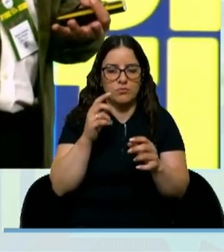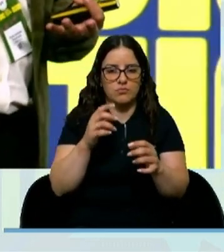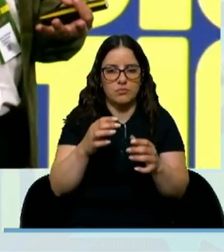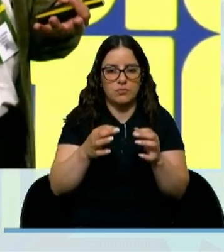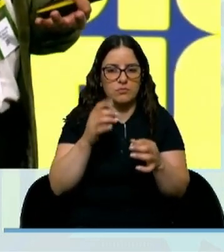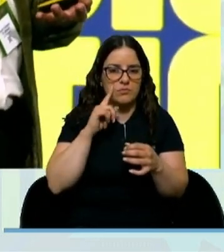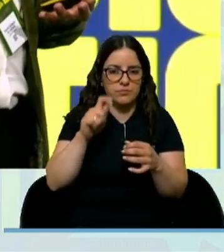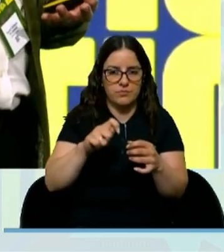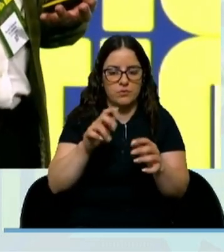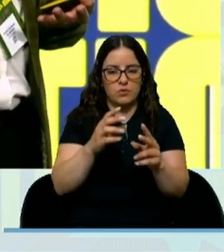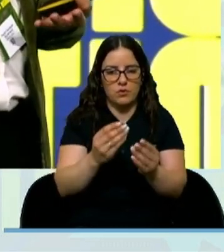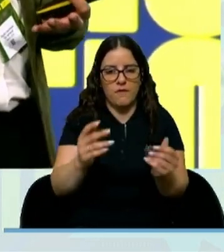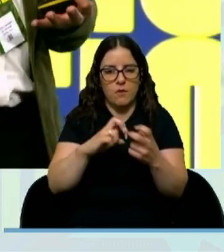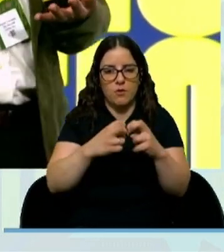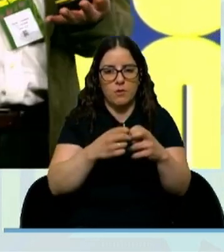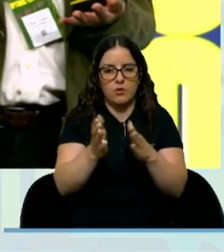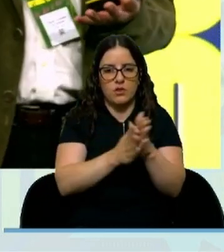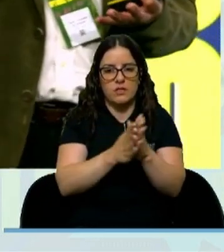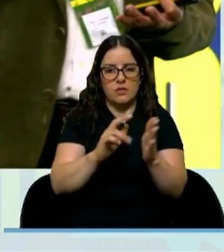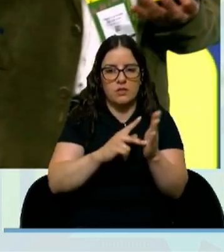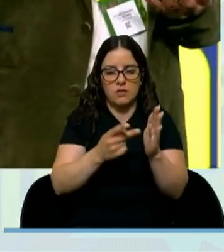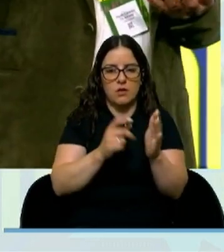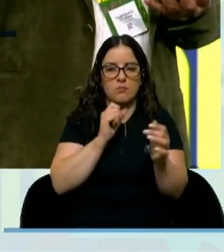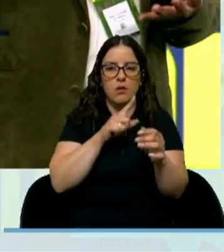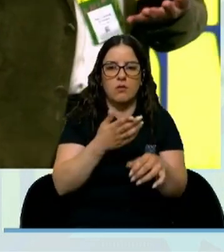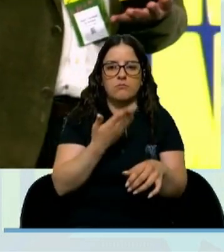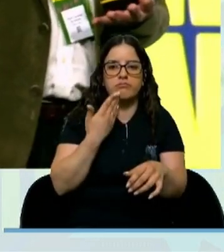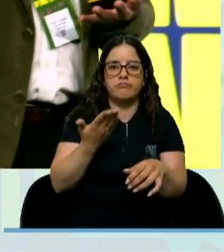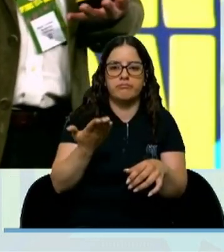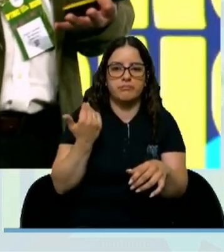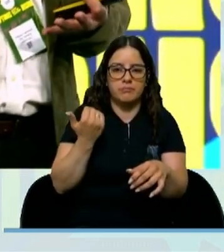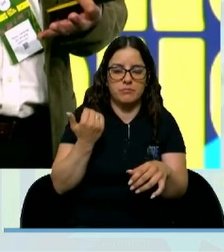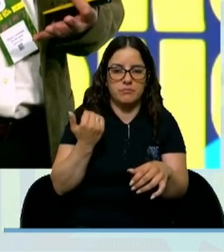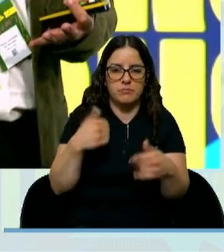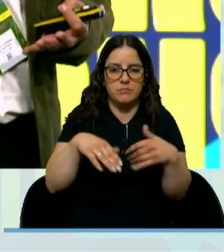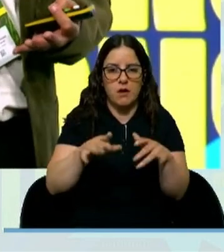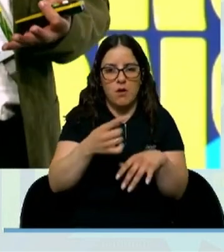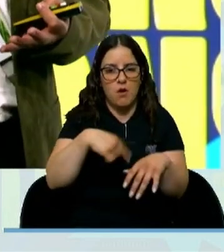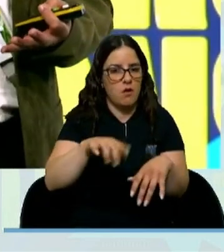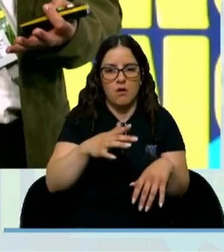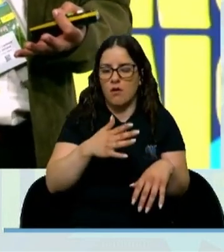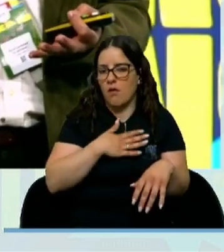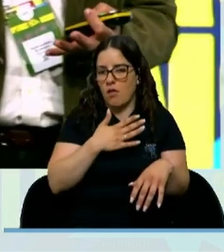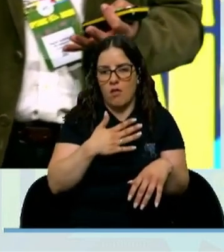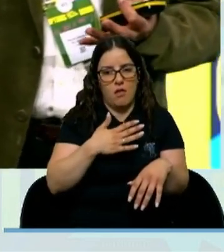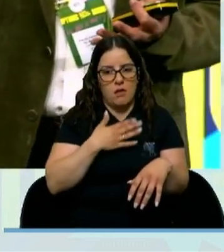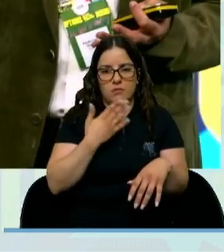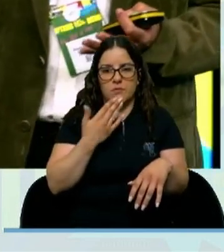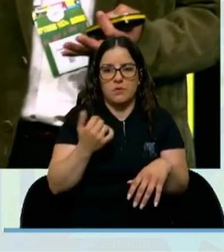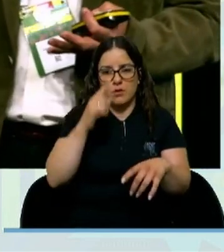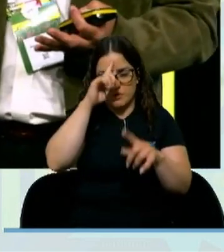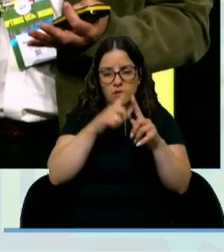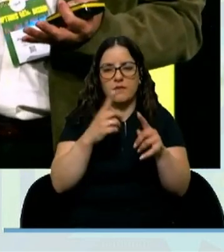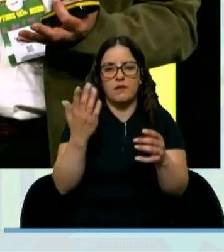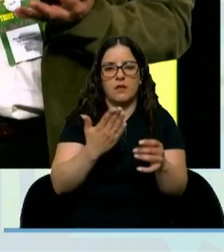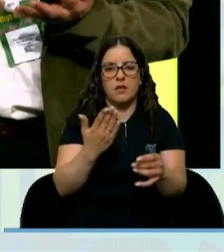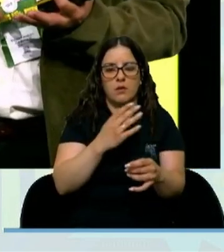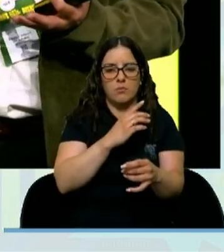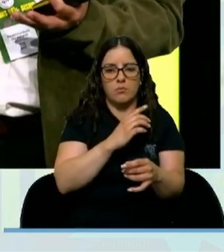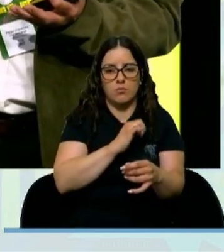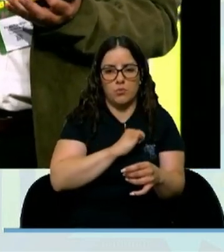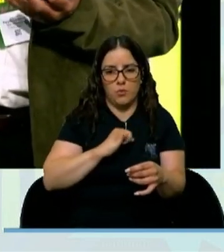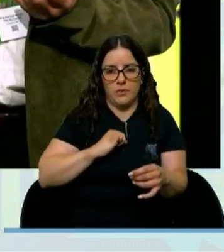destas tecnologias, que podem ser anónimas, mas que não, nós não queremos que sejam para que o direito de propriedade seja bem gerido,